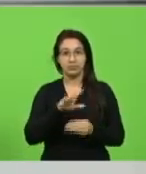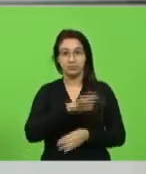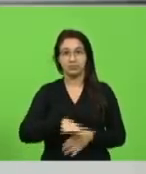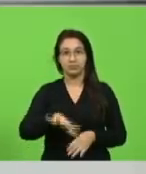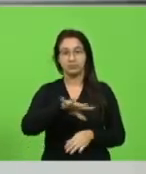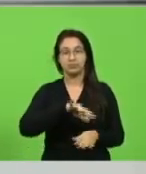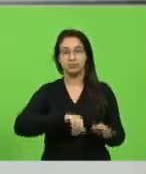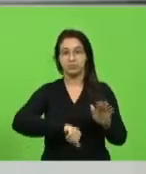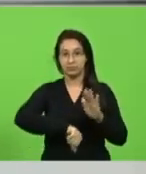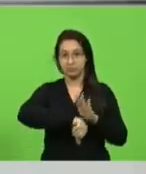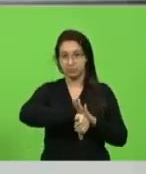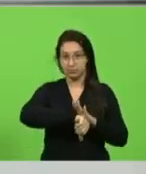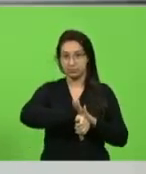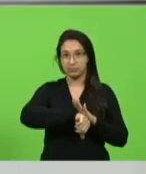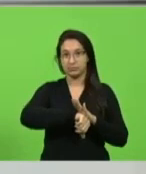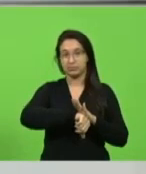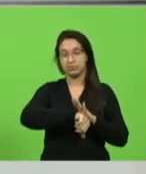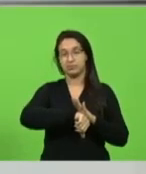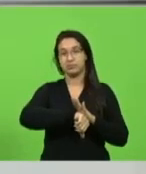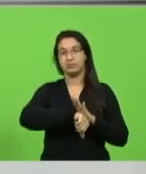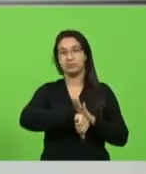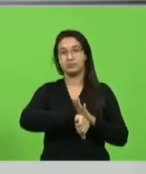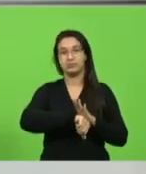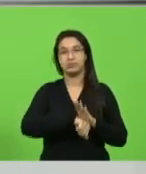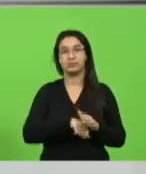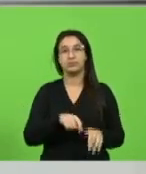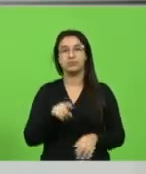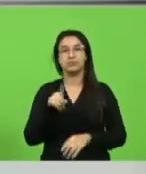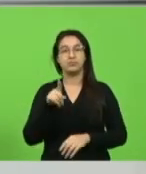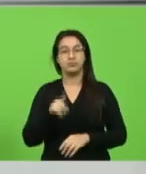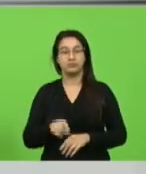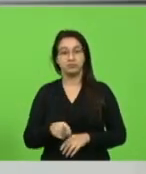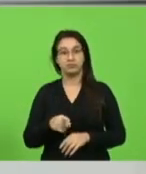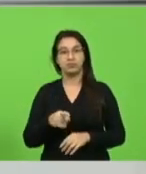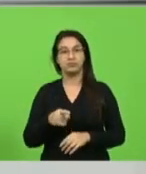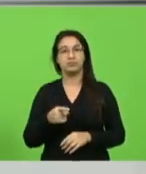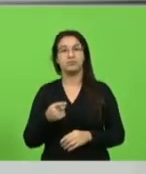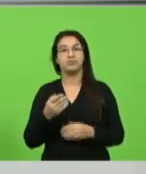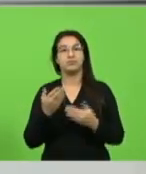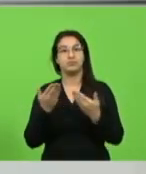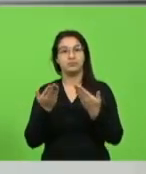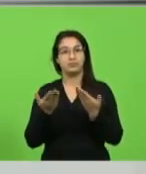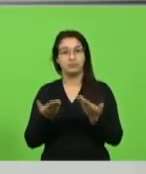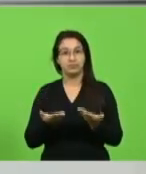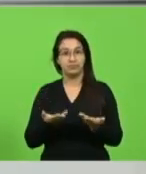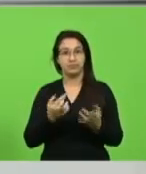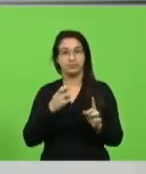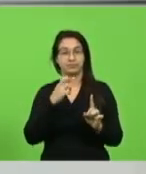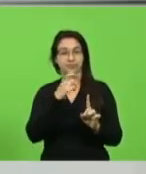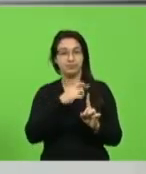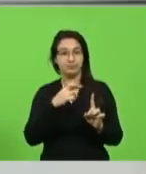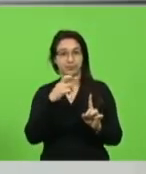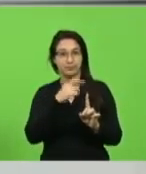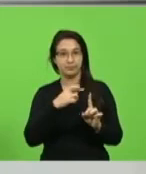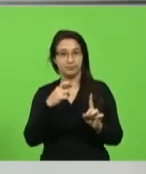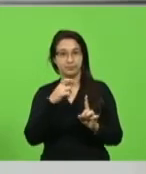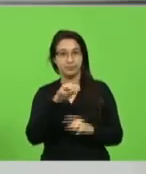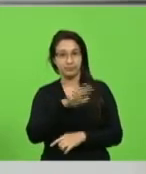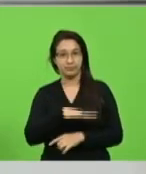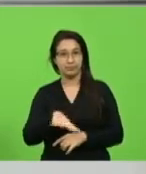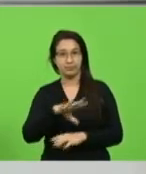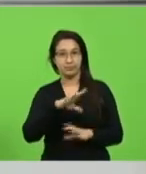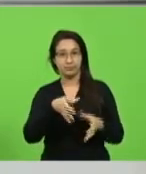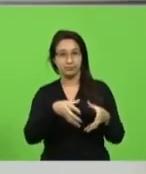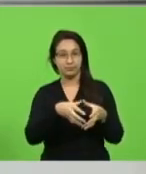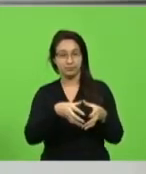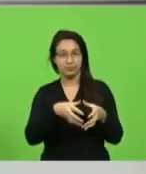a despeito de significativa e proveitosa para o investigado naquela seara, não